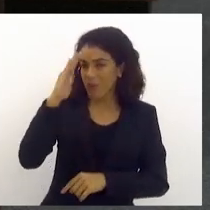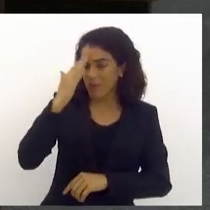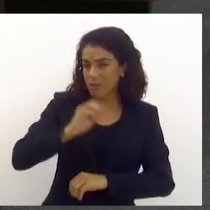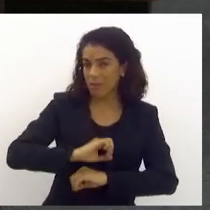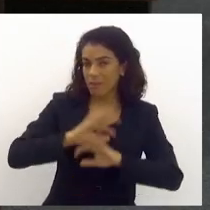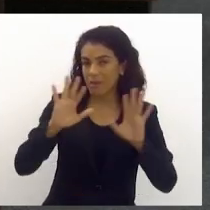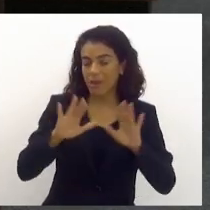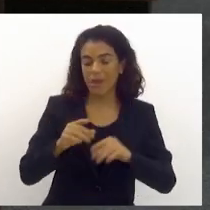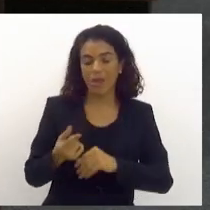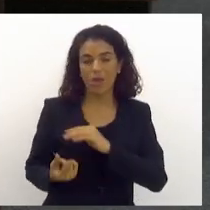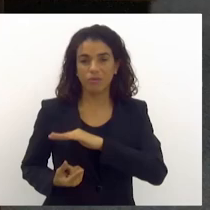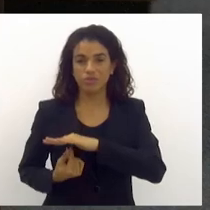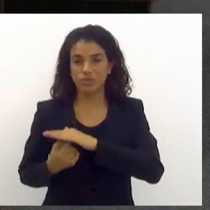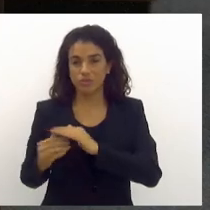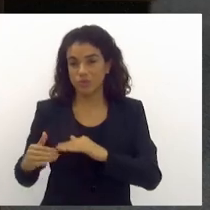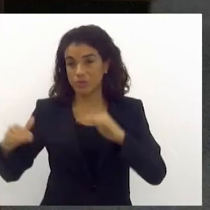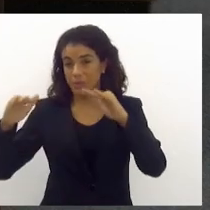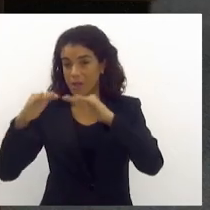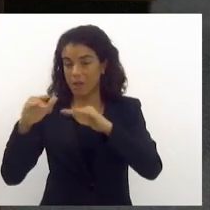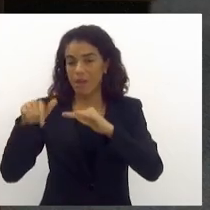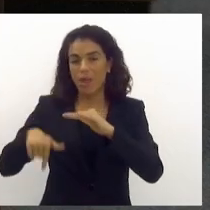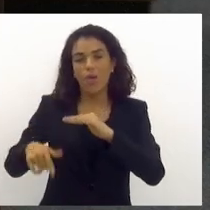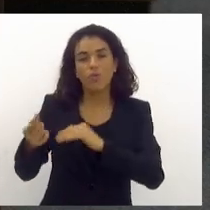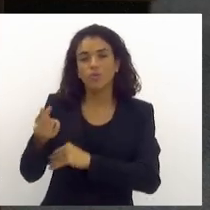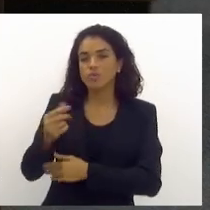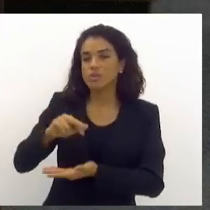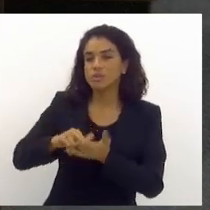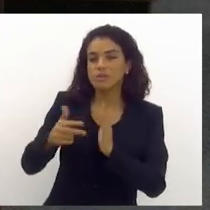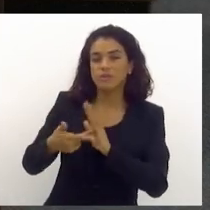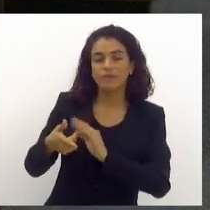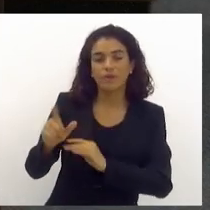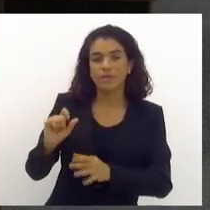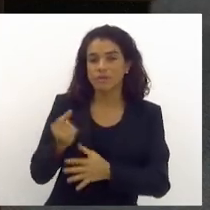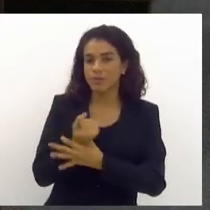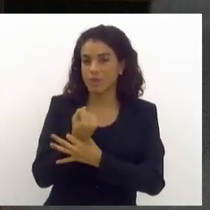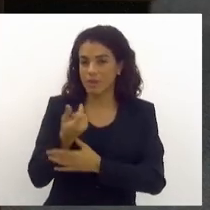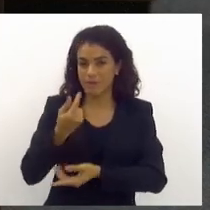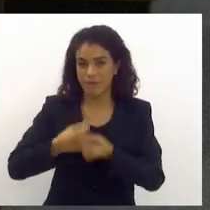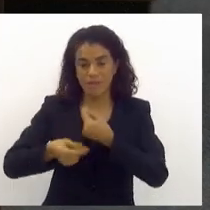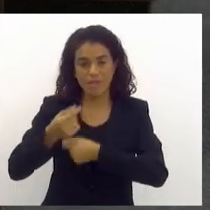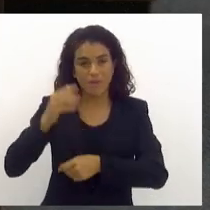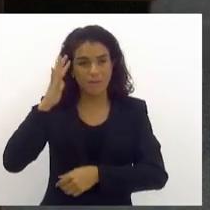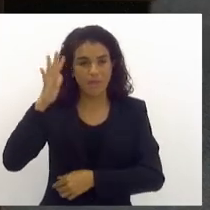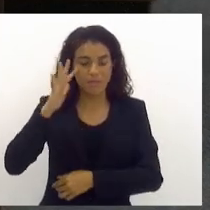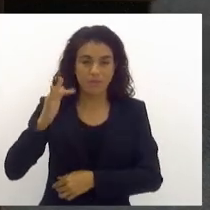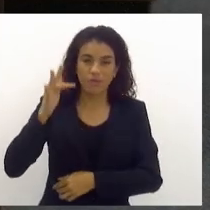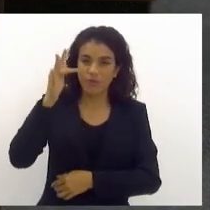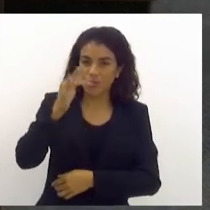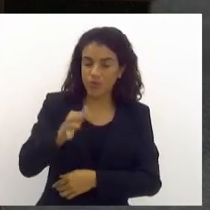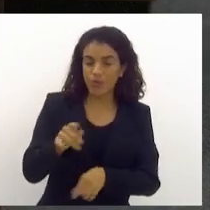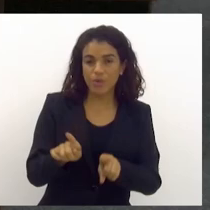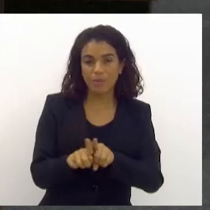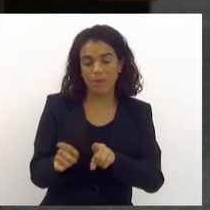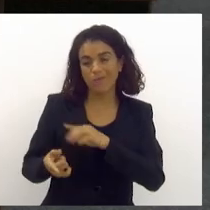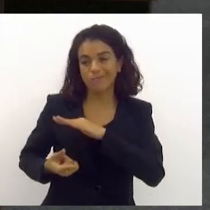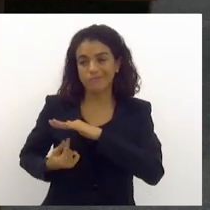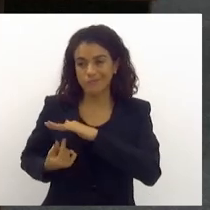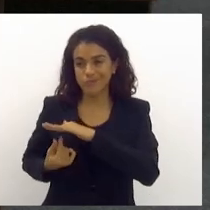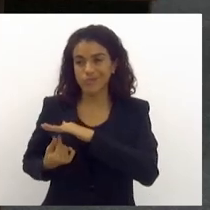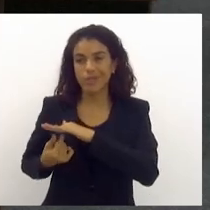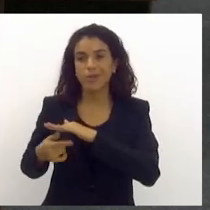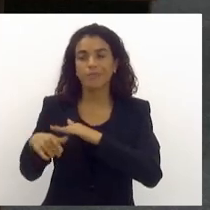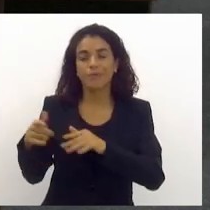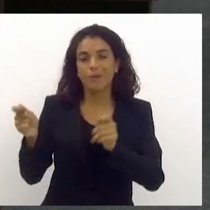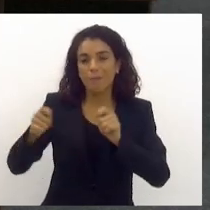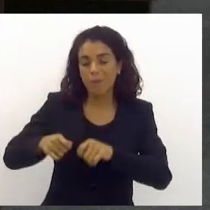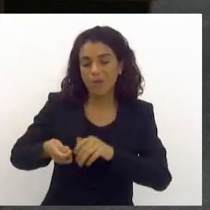que o Fundo Soberano é um fundo que institui segurança financeira para o futuro, um fundo onde a gente